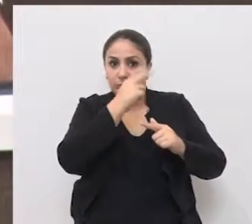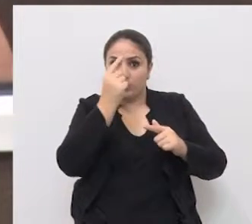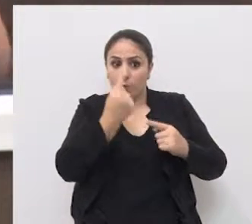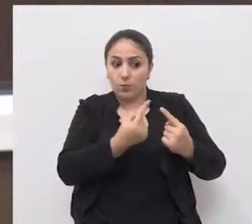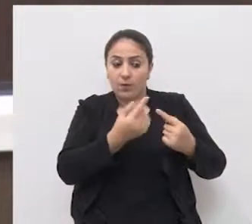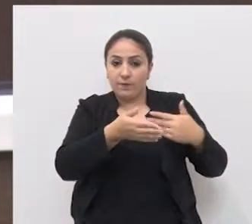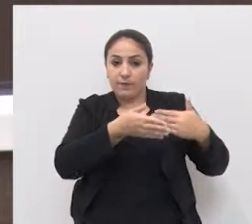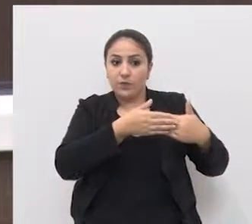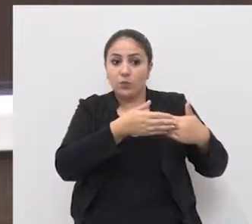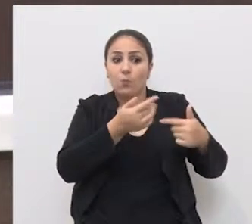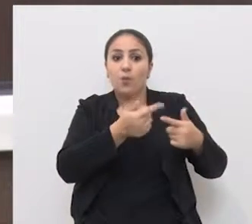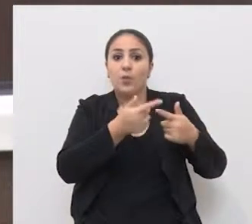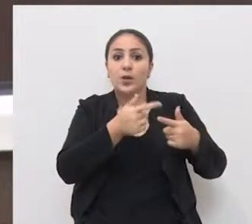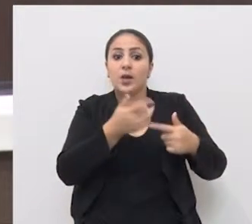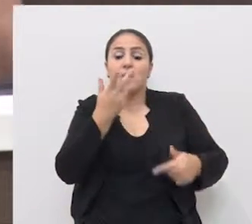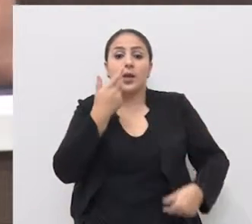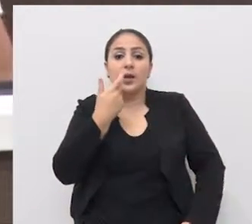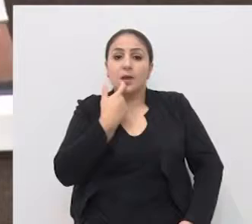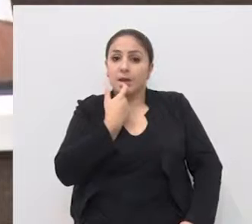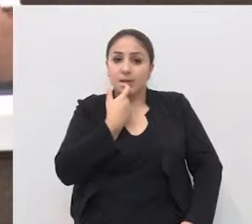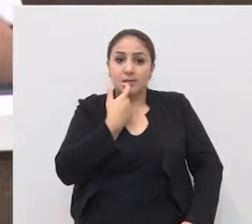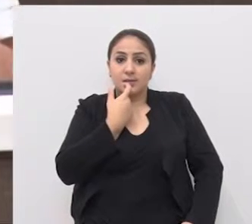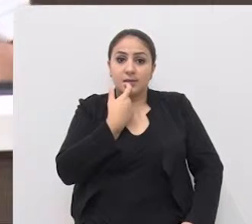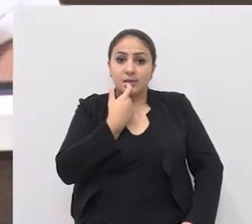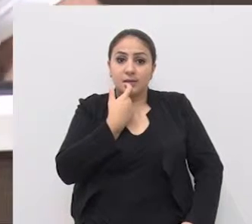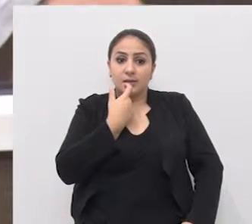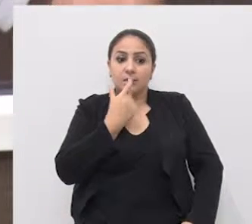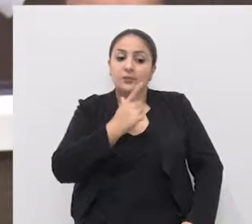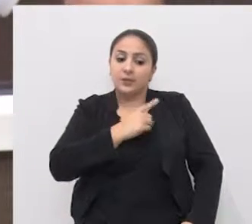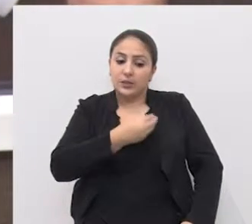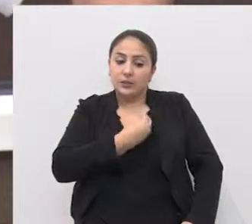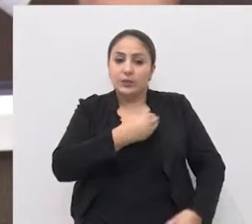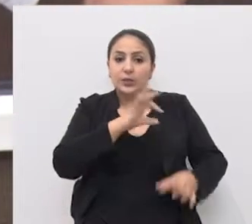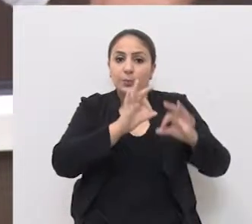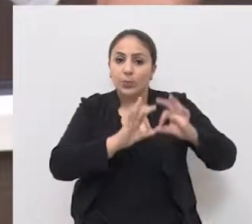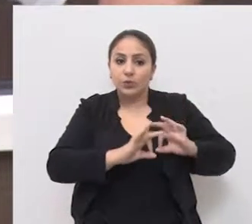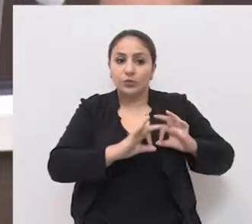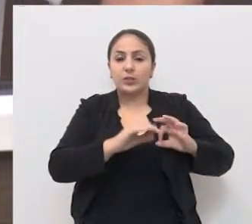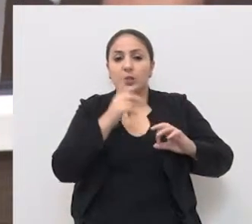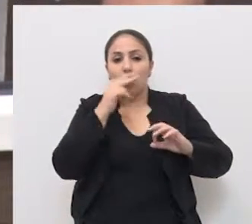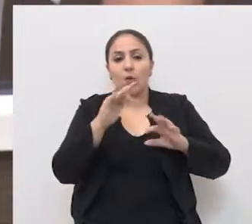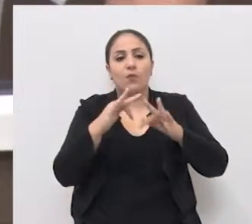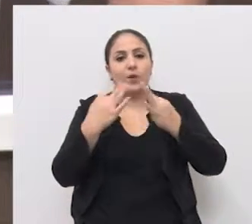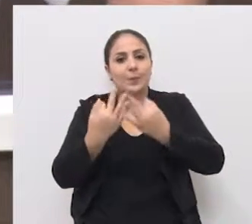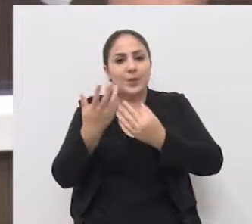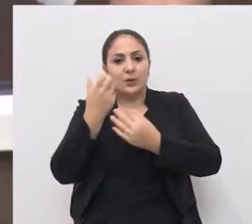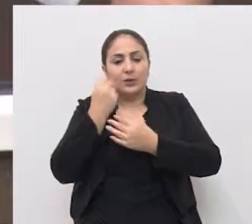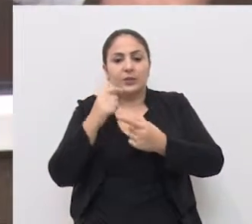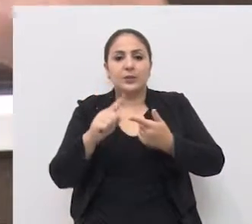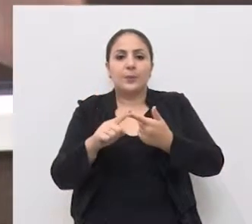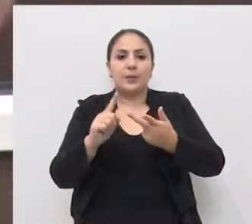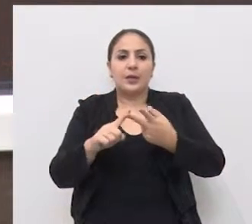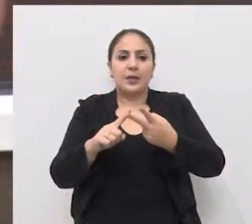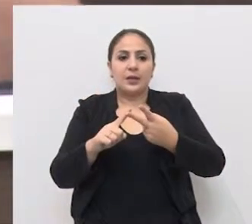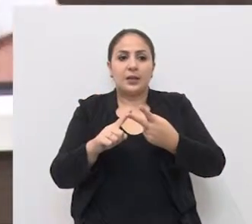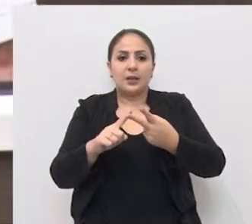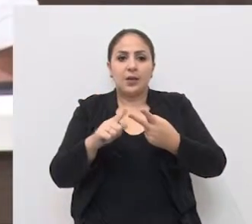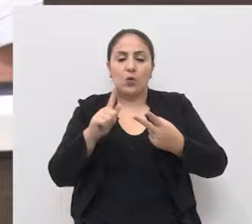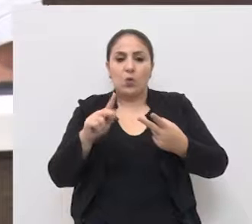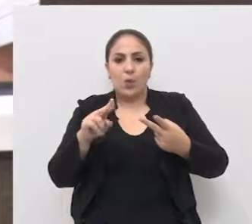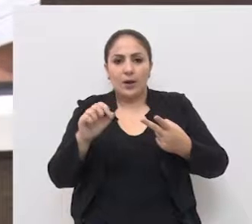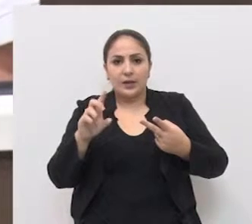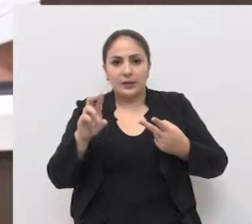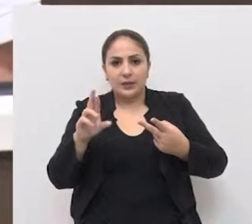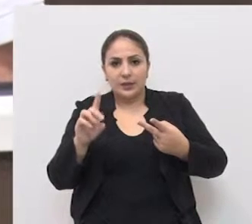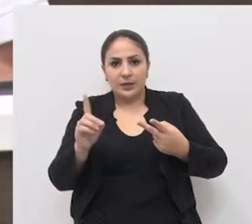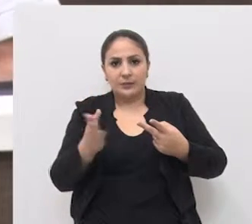município fechou porque as crianças estão em projetos alternativos como Família Acolhedora e o